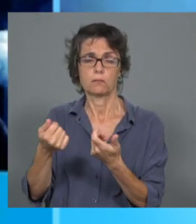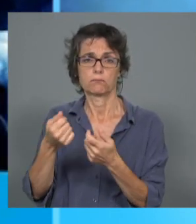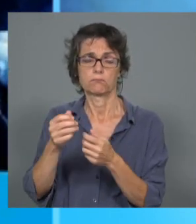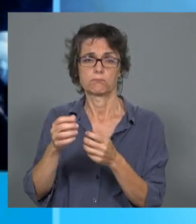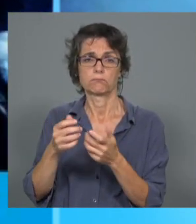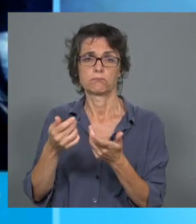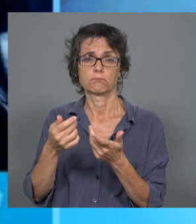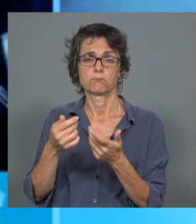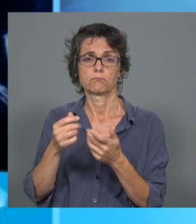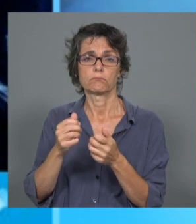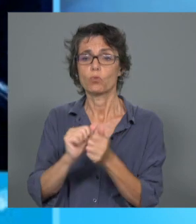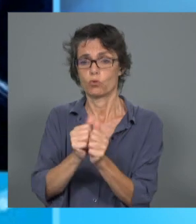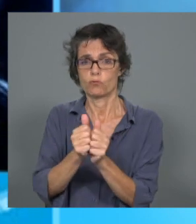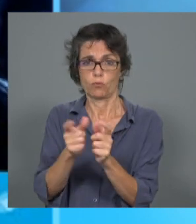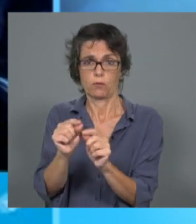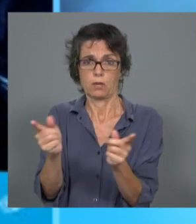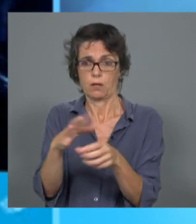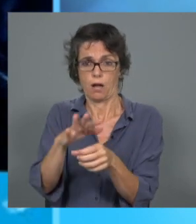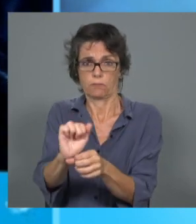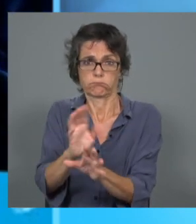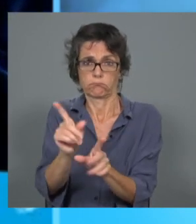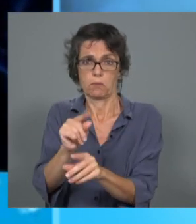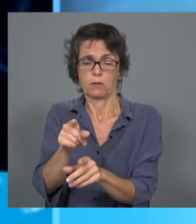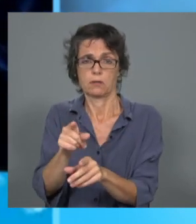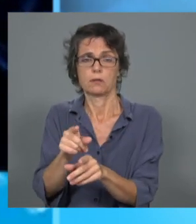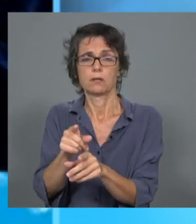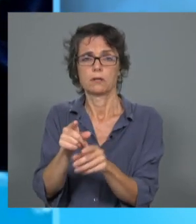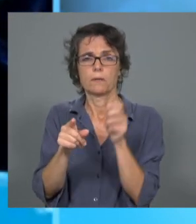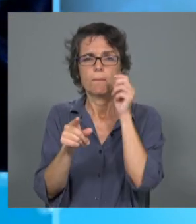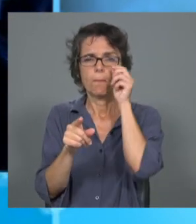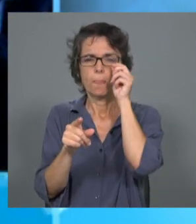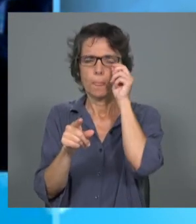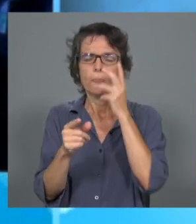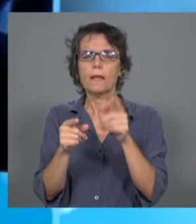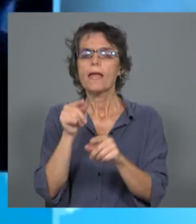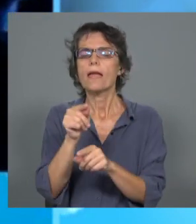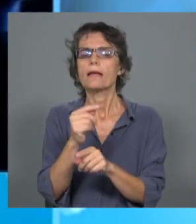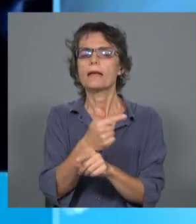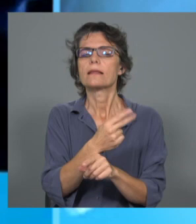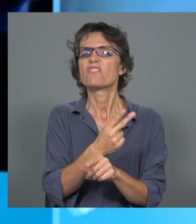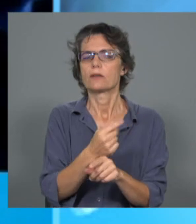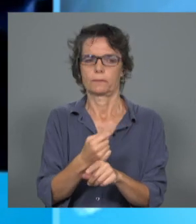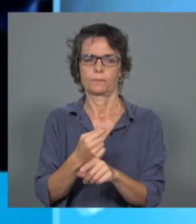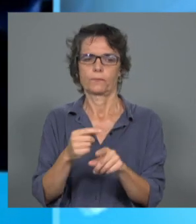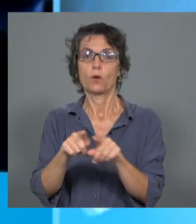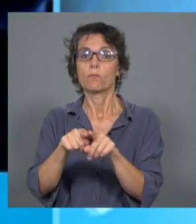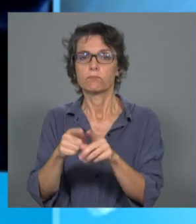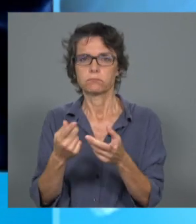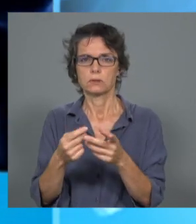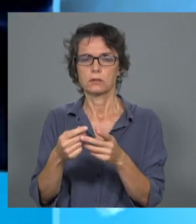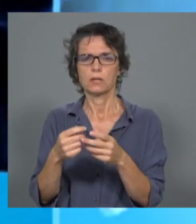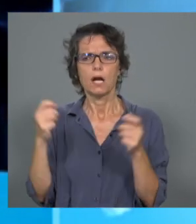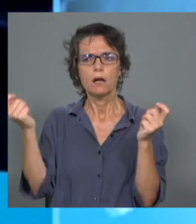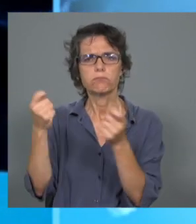calhar, é mesmo assim o desportivo, mas a televisão, a política, a